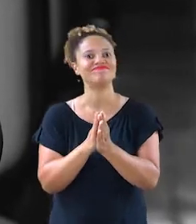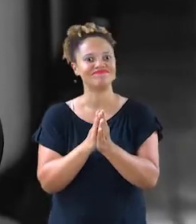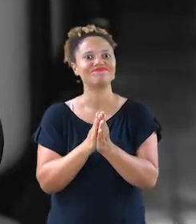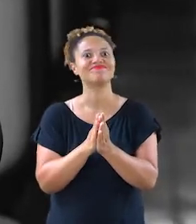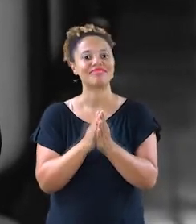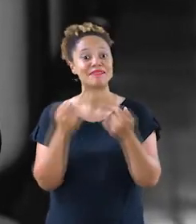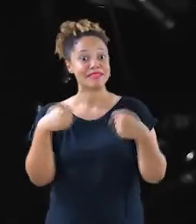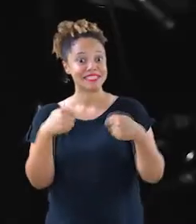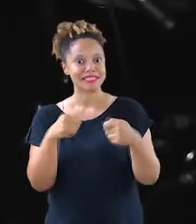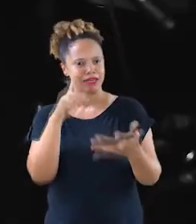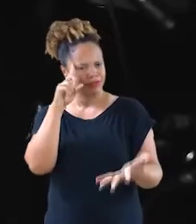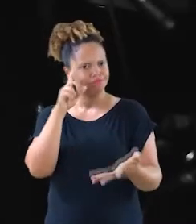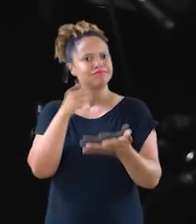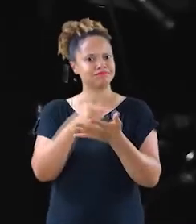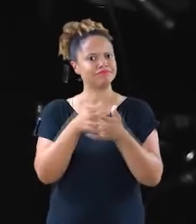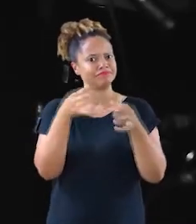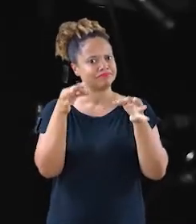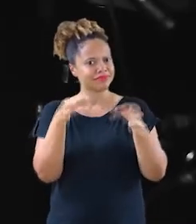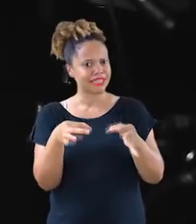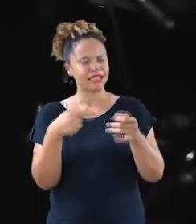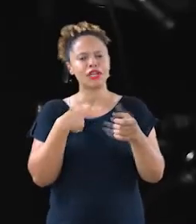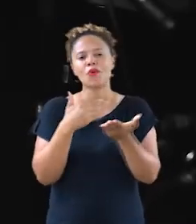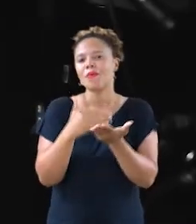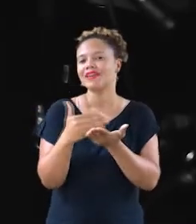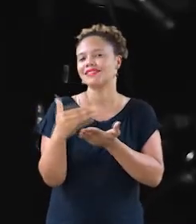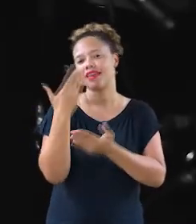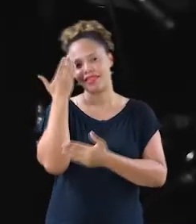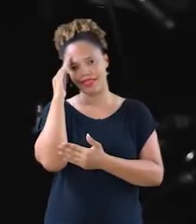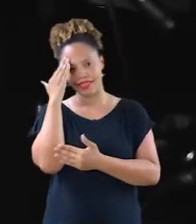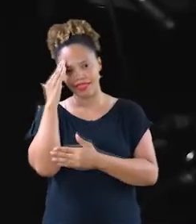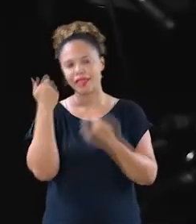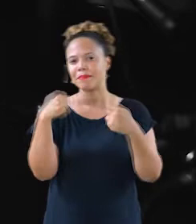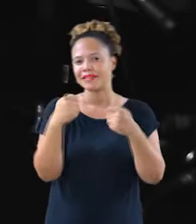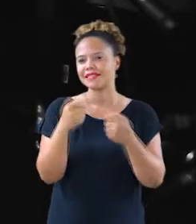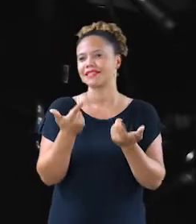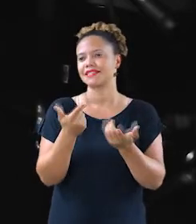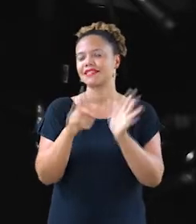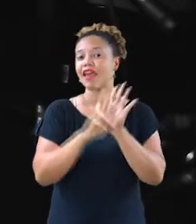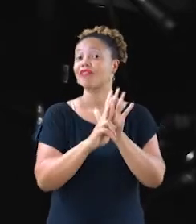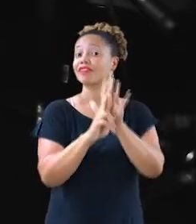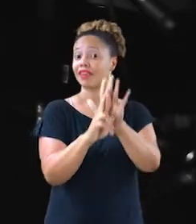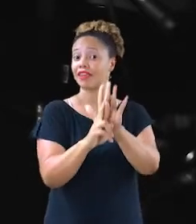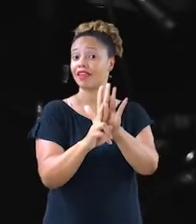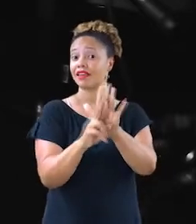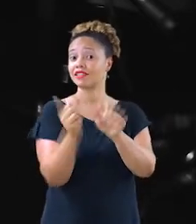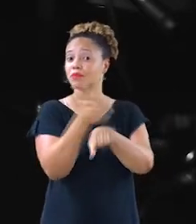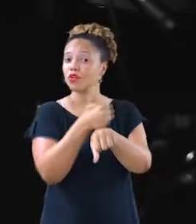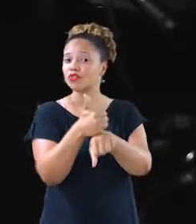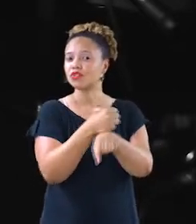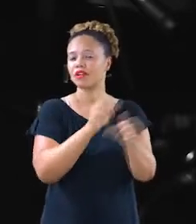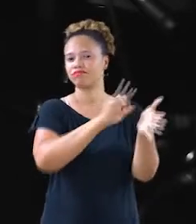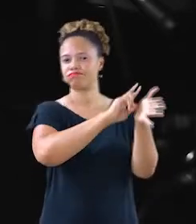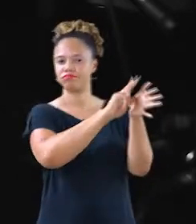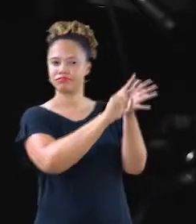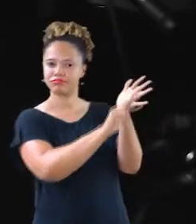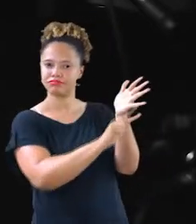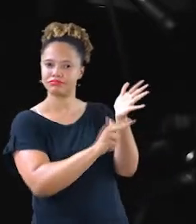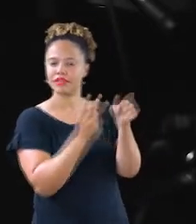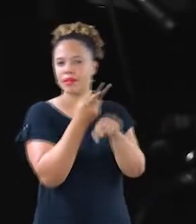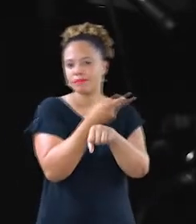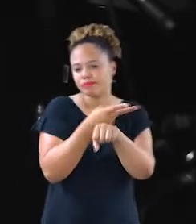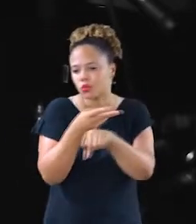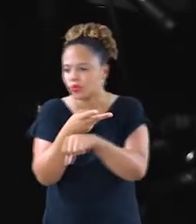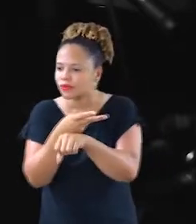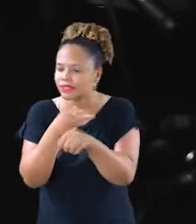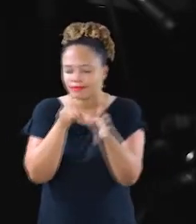né? E aí você começa a entender que precisa ter essas referências. A gente começa a buscar, né? Porque não tem como,